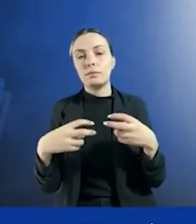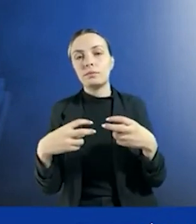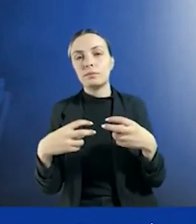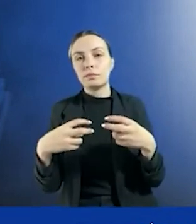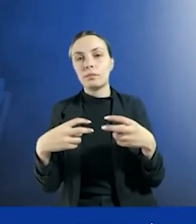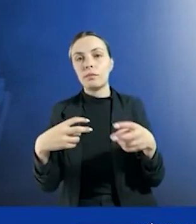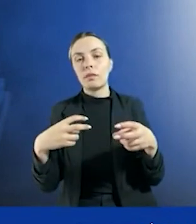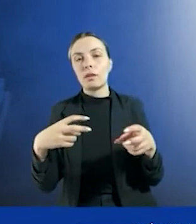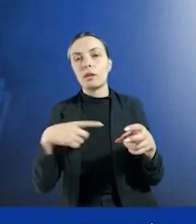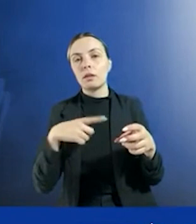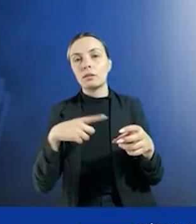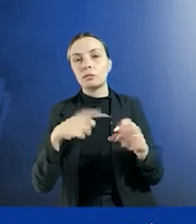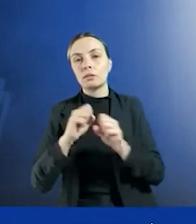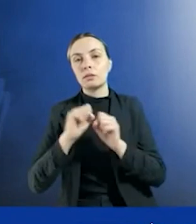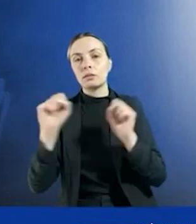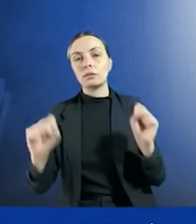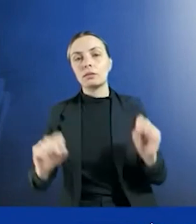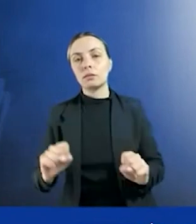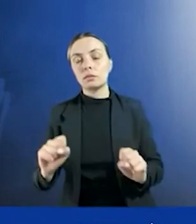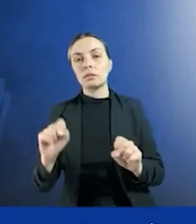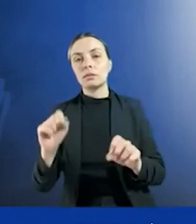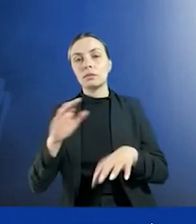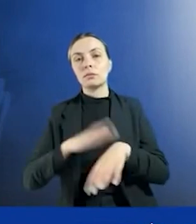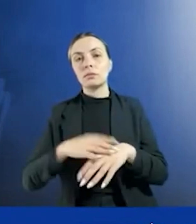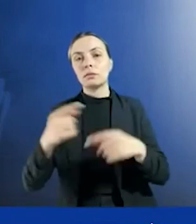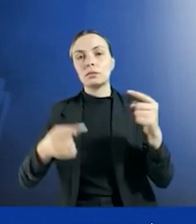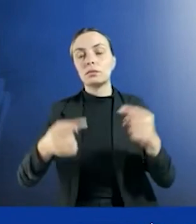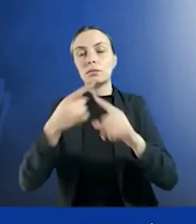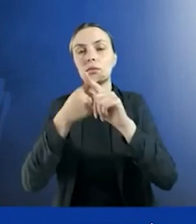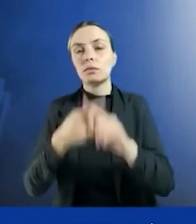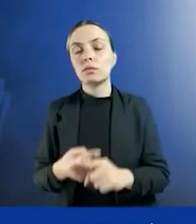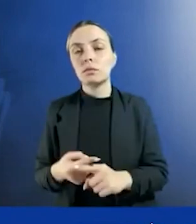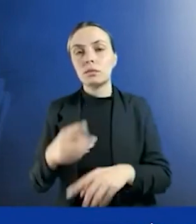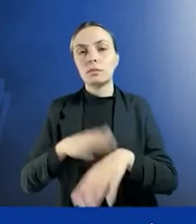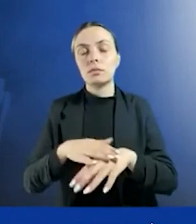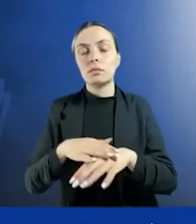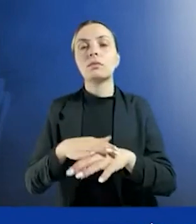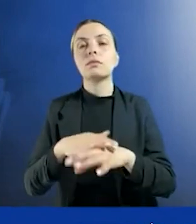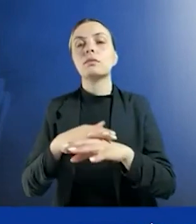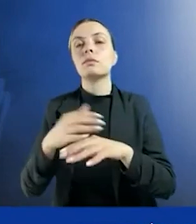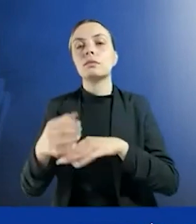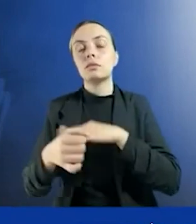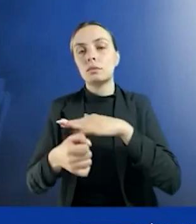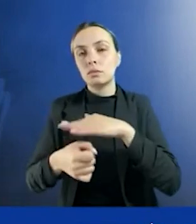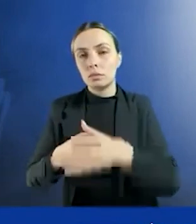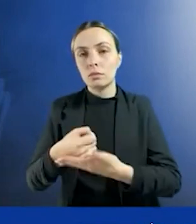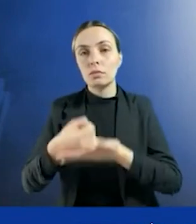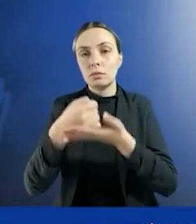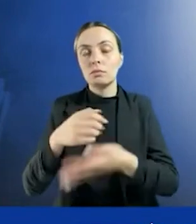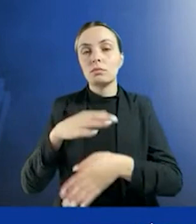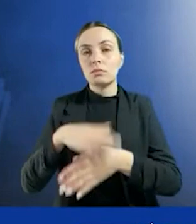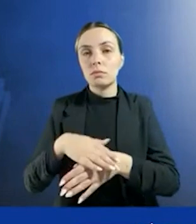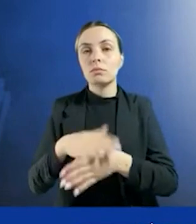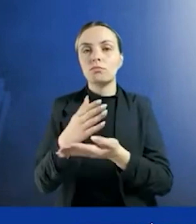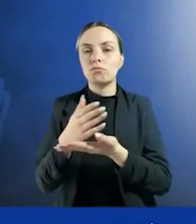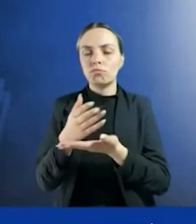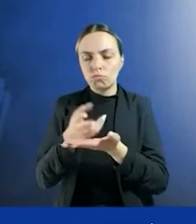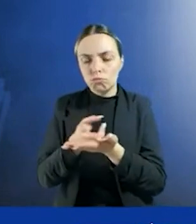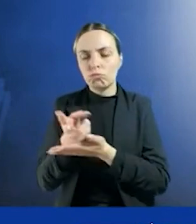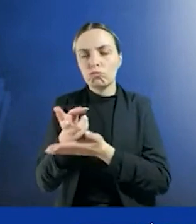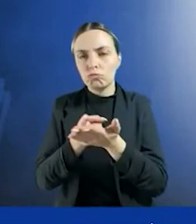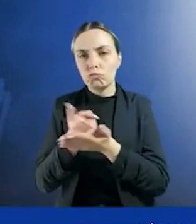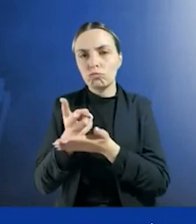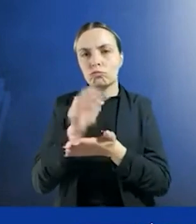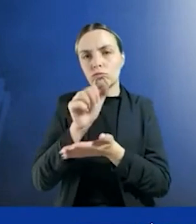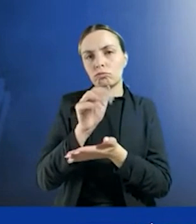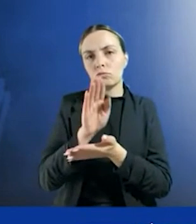sistemas que são mais competitivos, são mais sustentáveis e são mais resilientes por meio do plano ABC e do